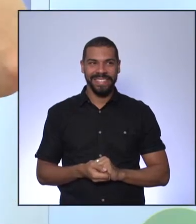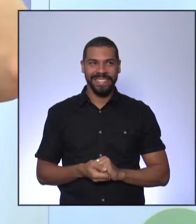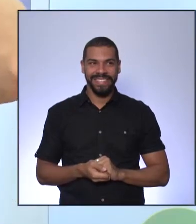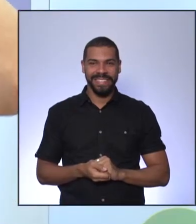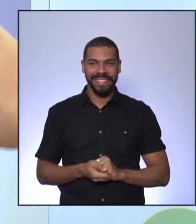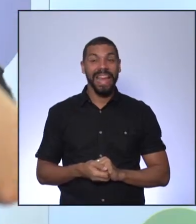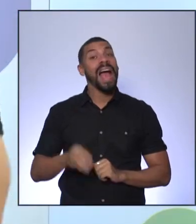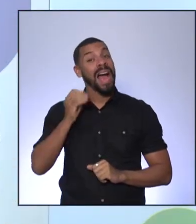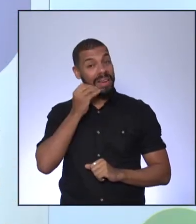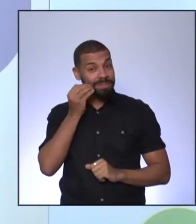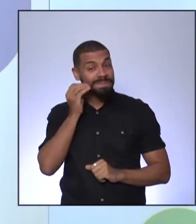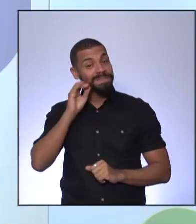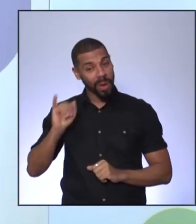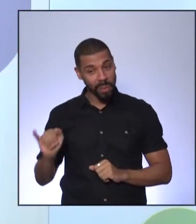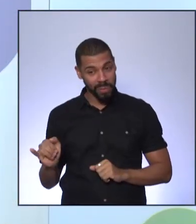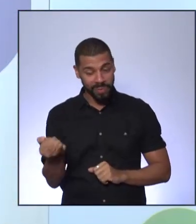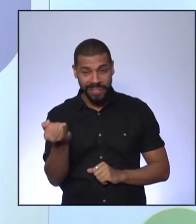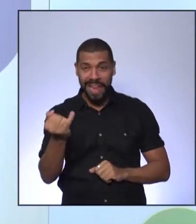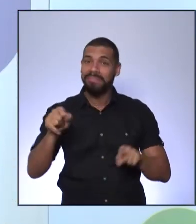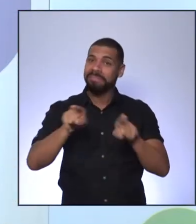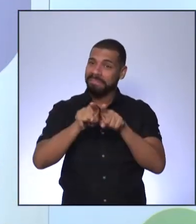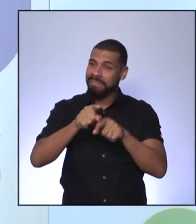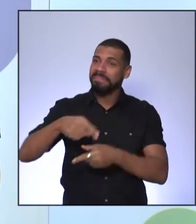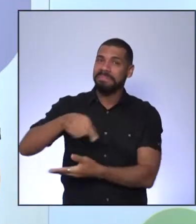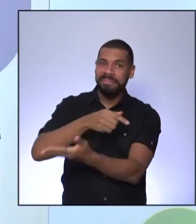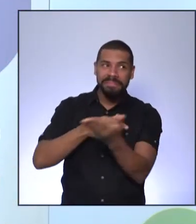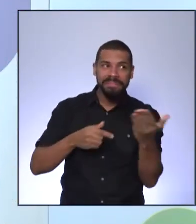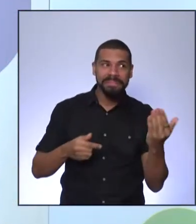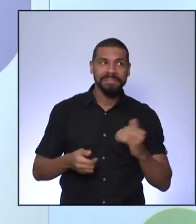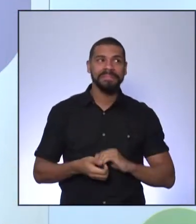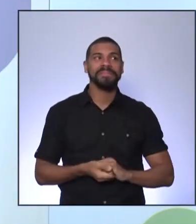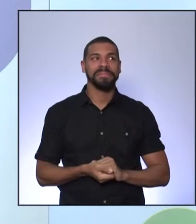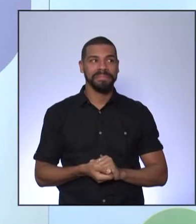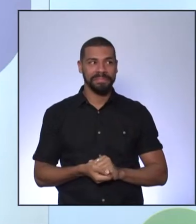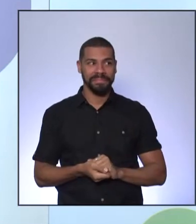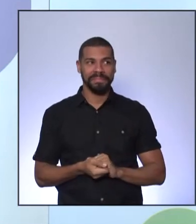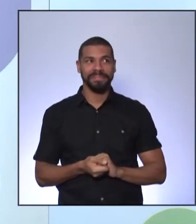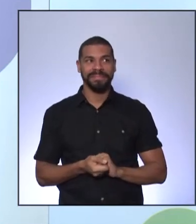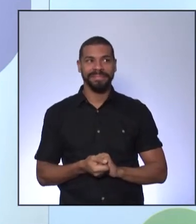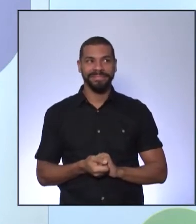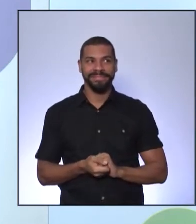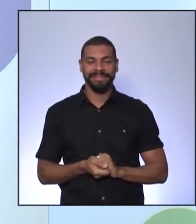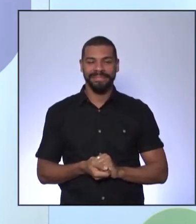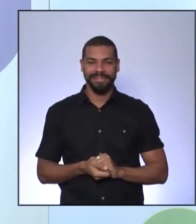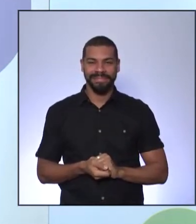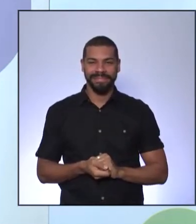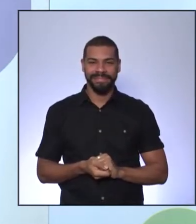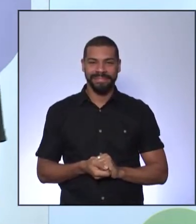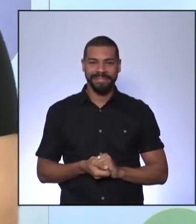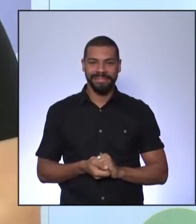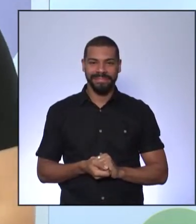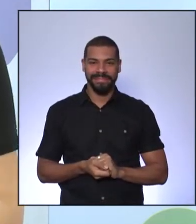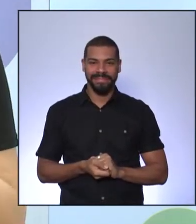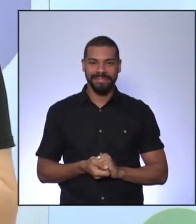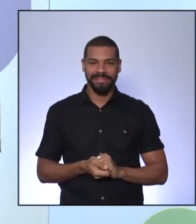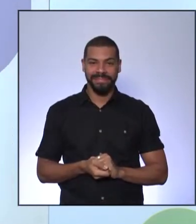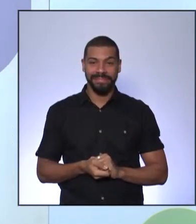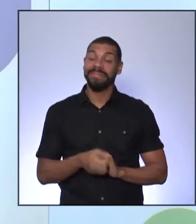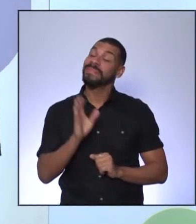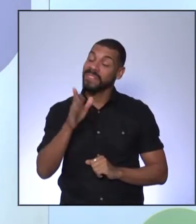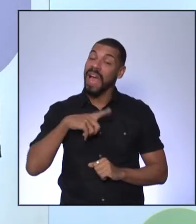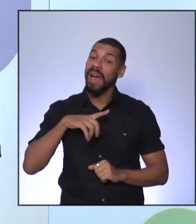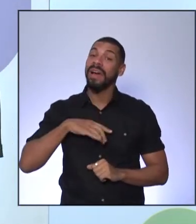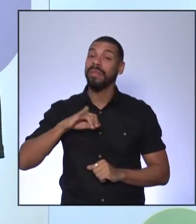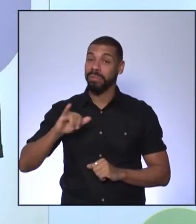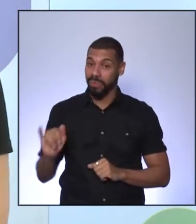Também vou aproveitar o momento e me despedir de vocês. Tem mais uns minutinhos. Sim, né? Tá certo. Vou me despedir de